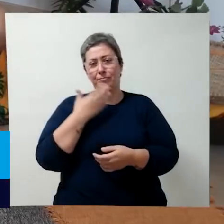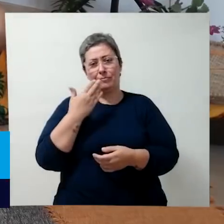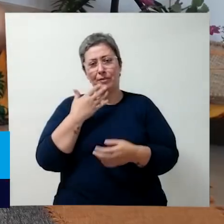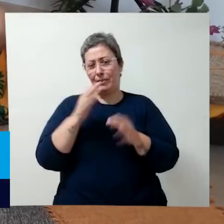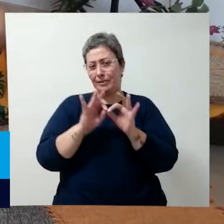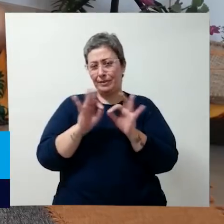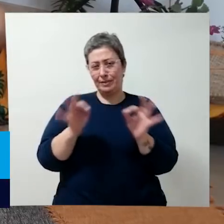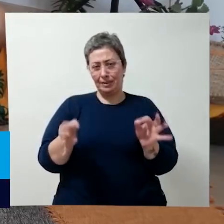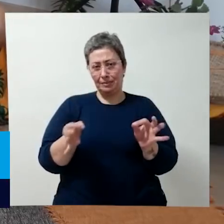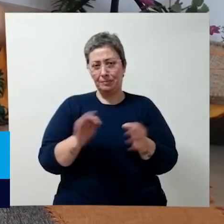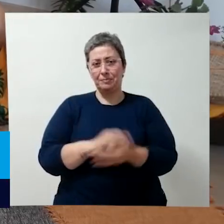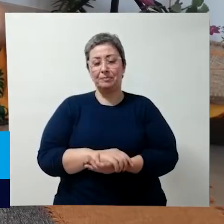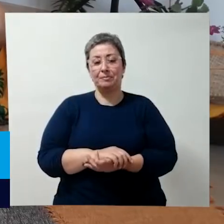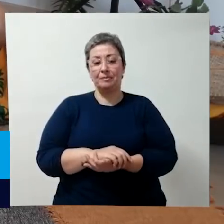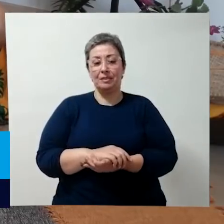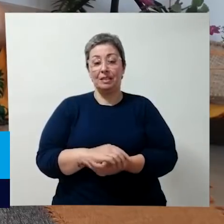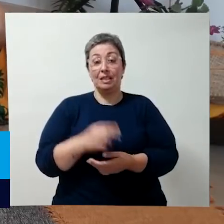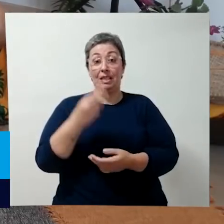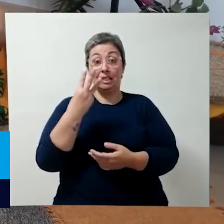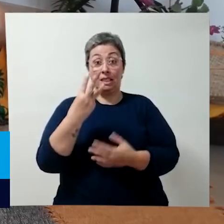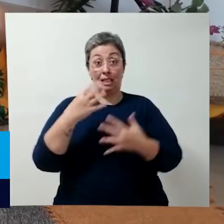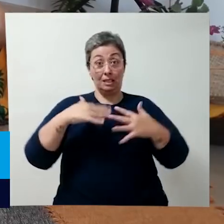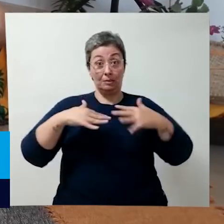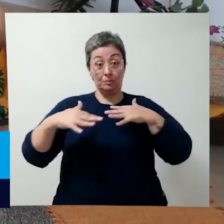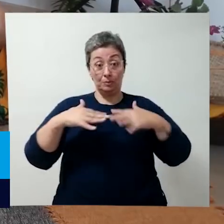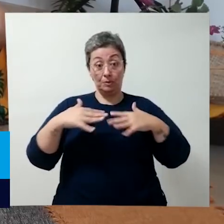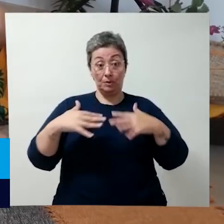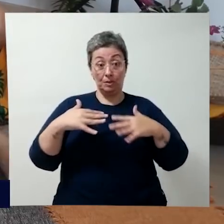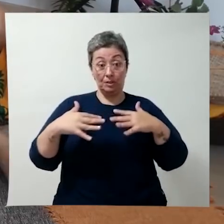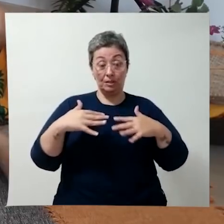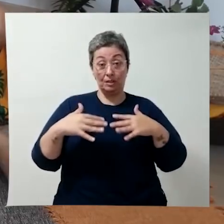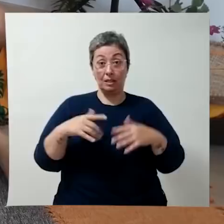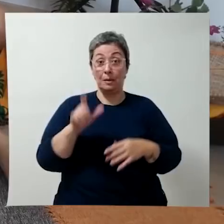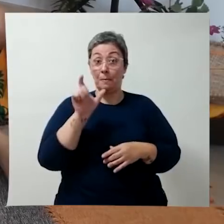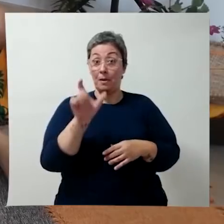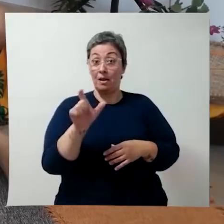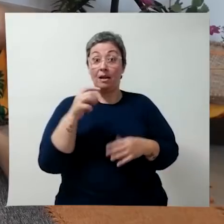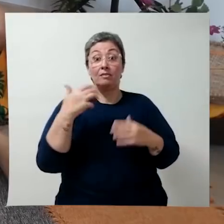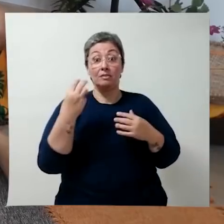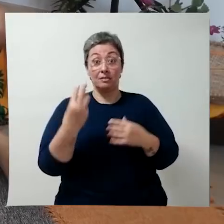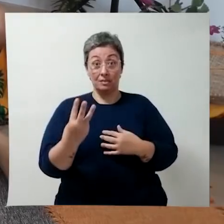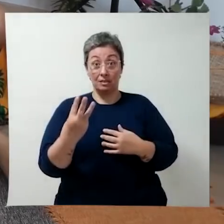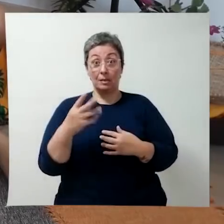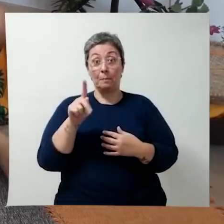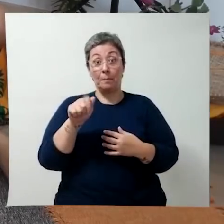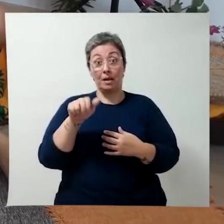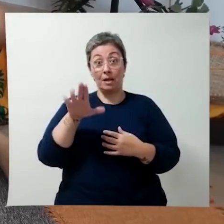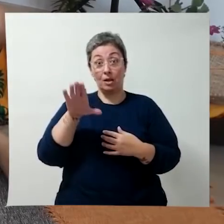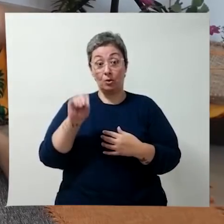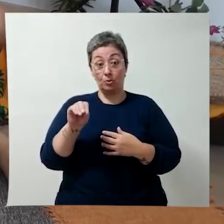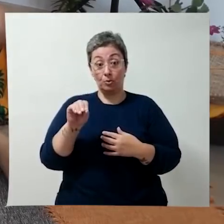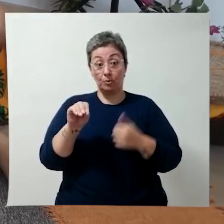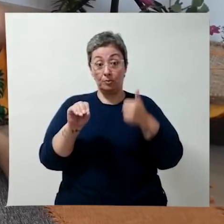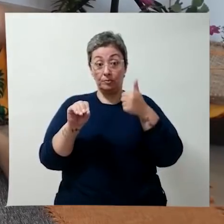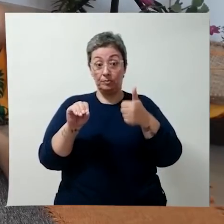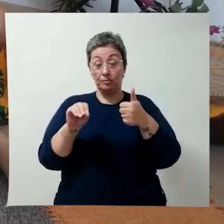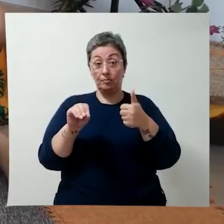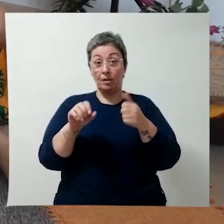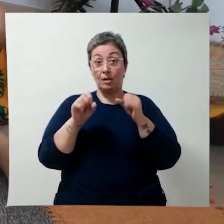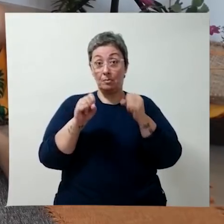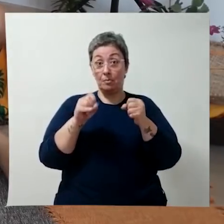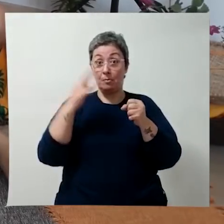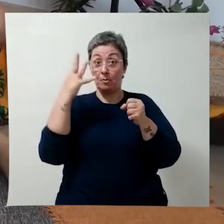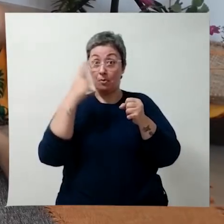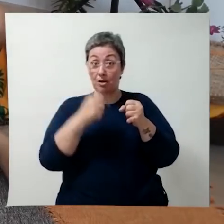mais simples. 3 movimentos, 3 palavras. Palo,